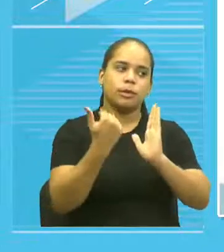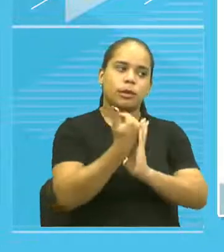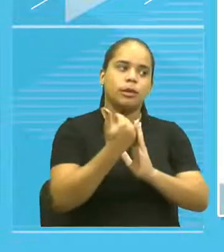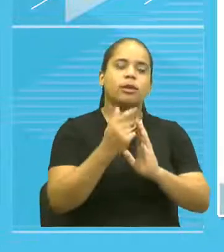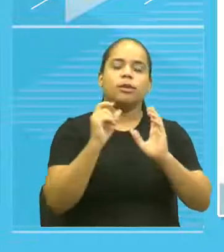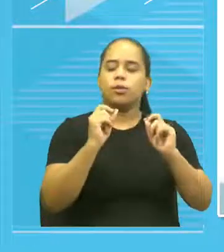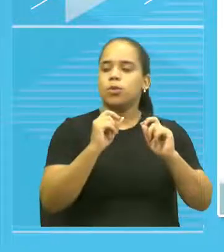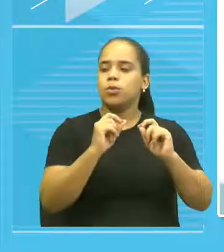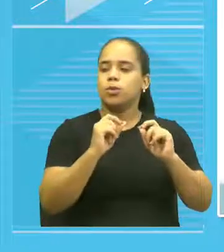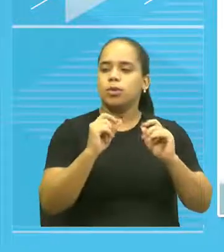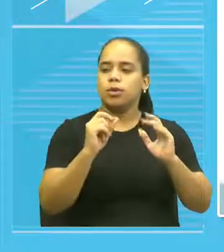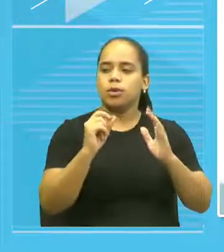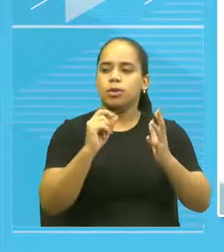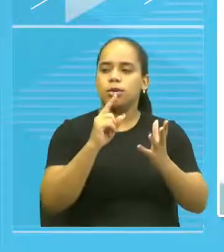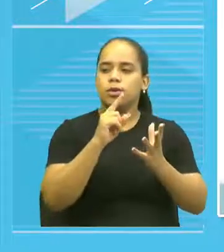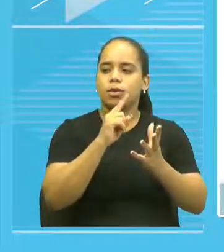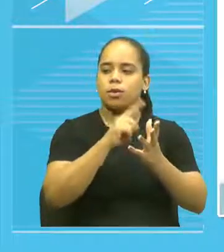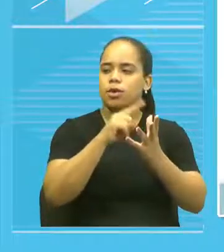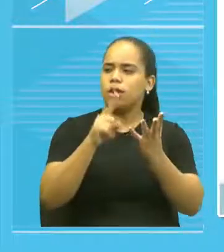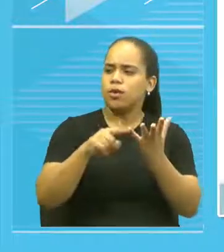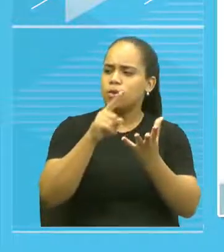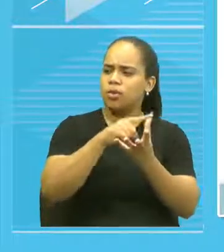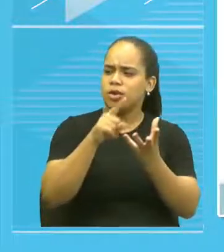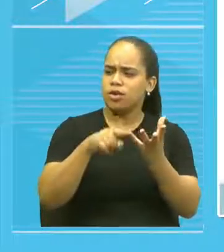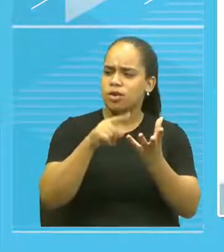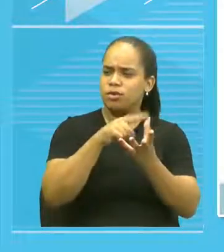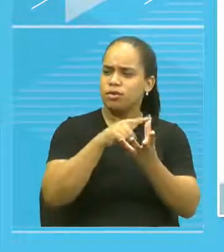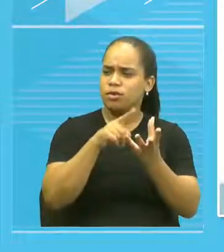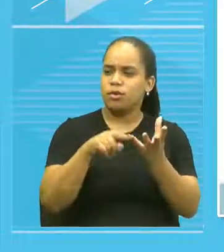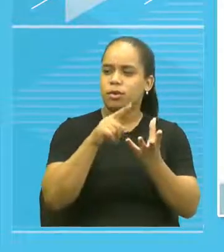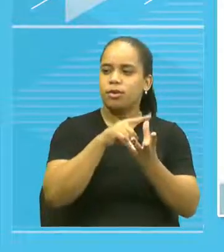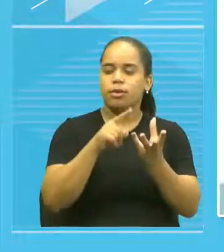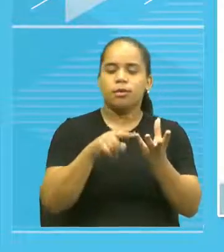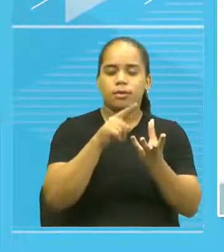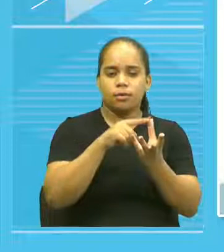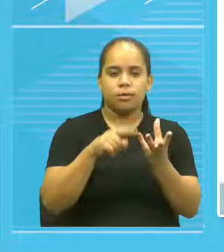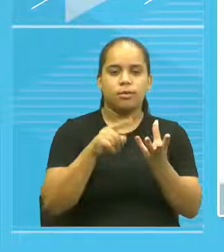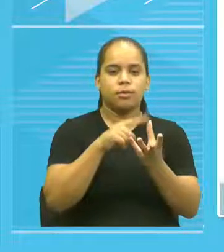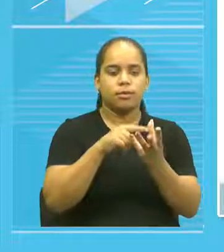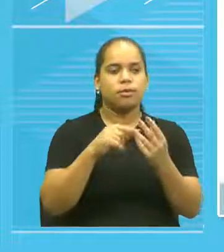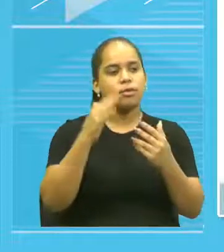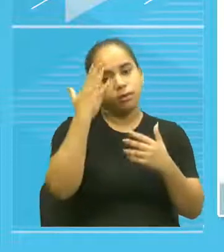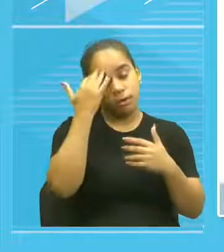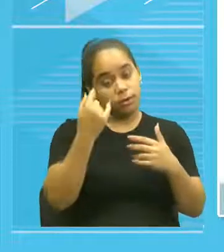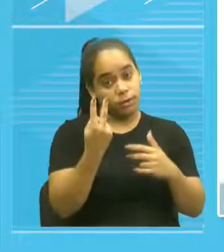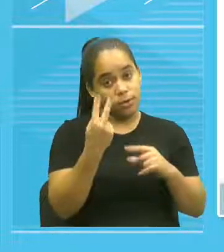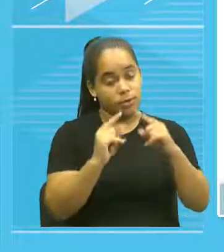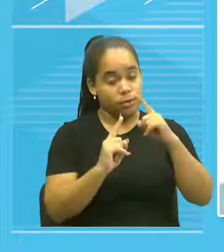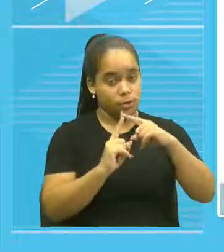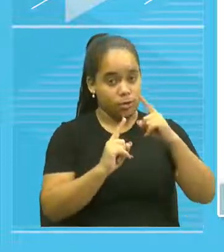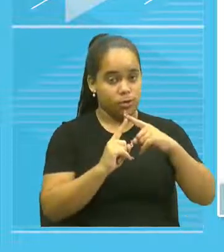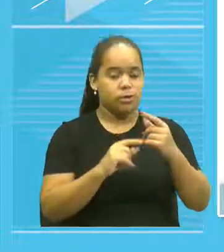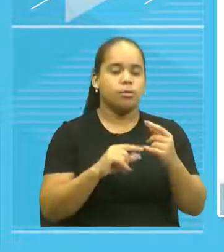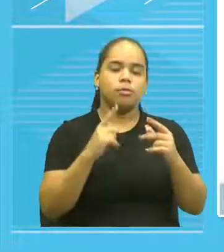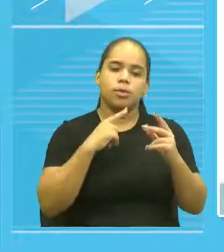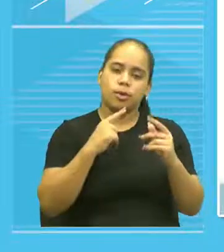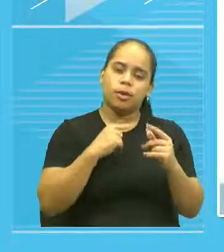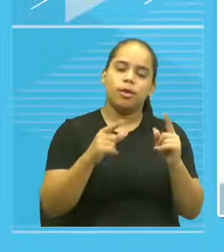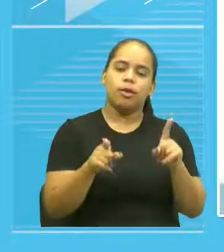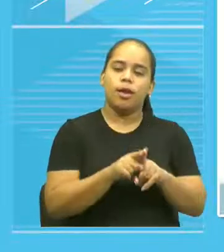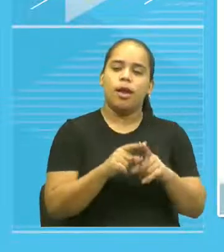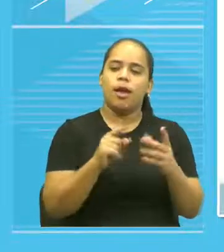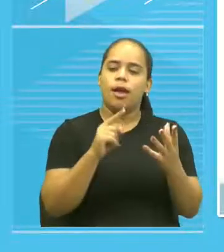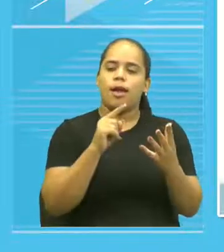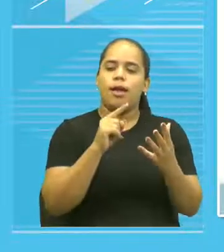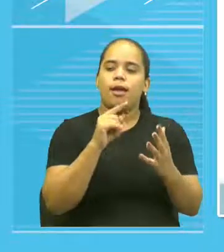consoante e inclusive Pessoal vocês sabem que há dois tipos de letras né as vogais e